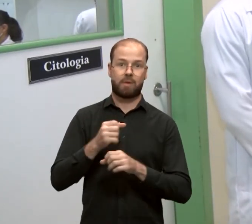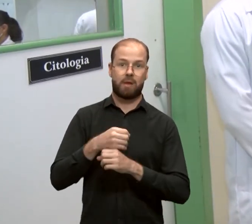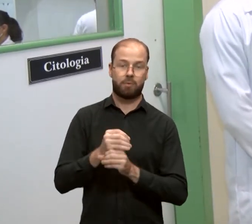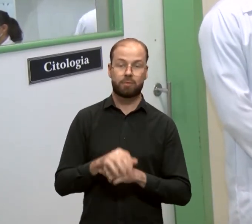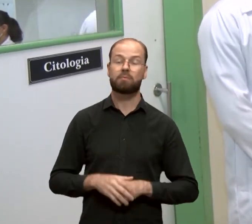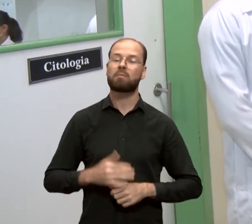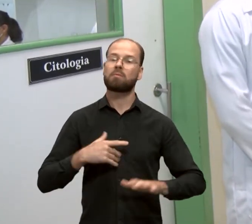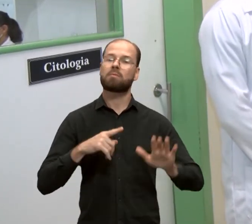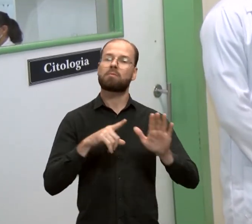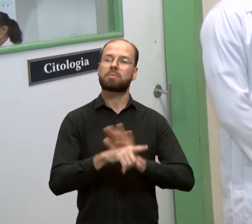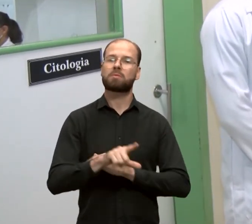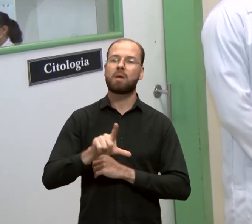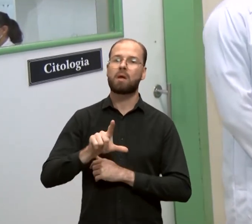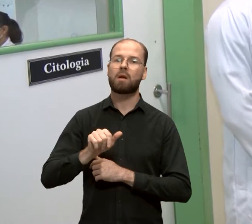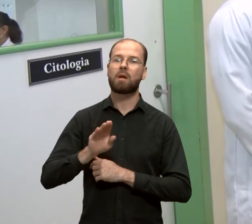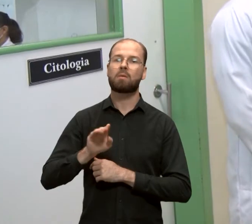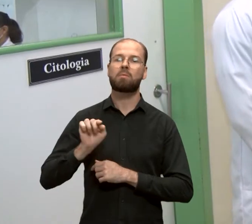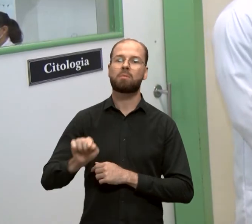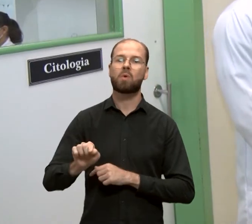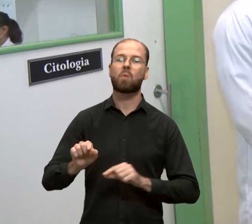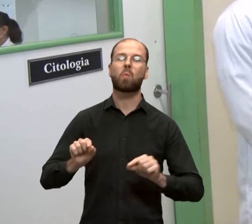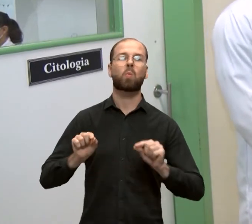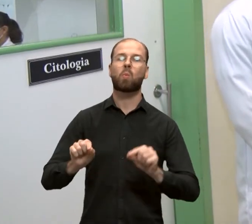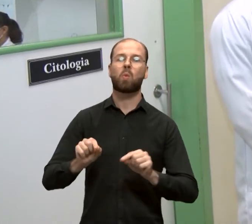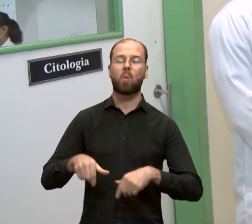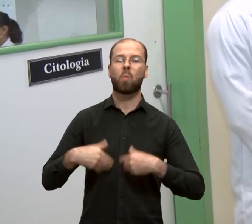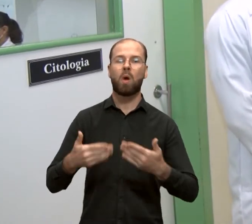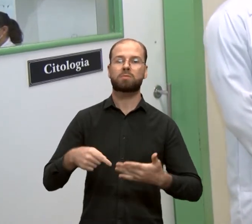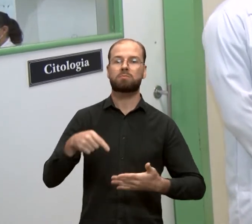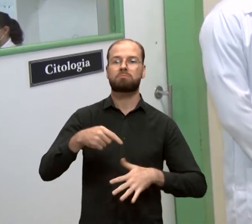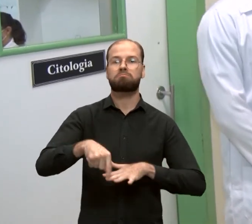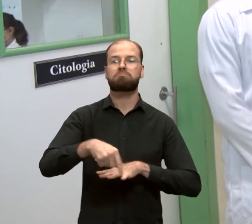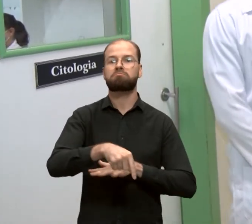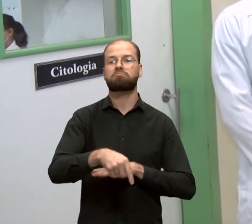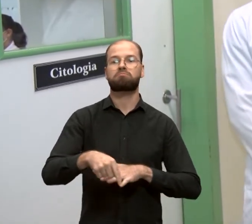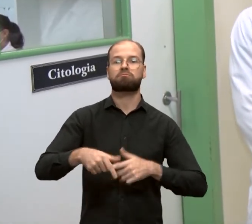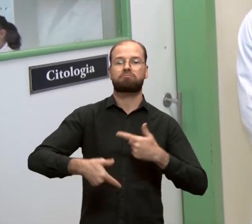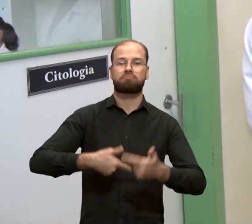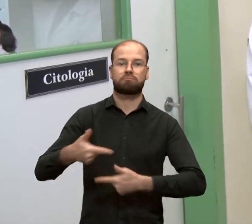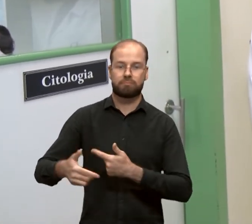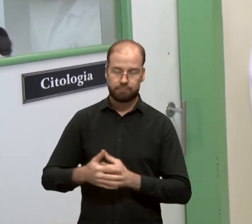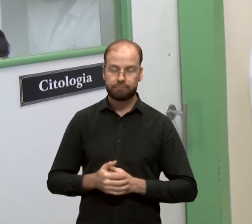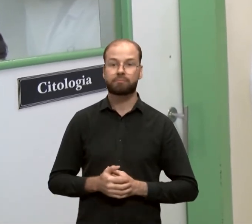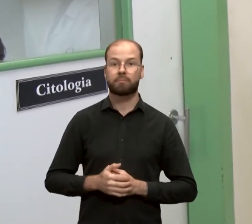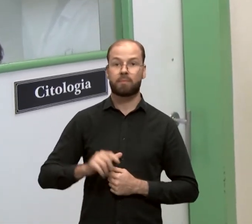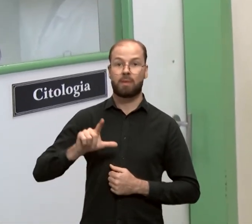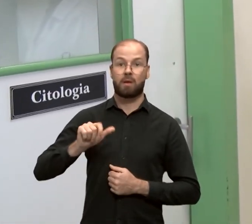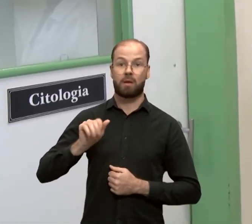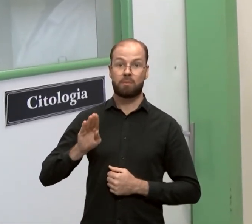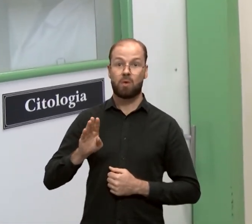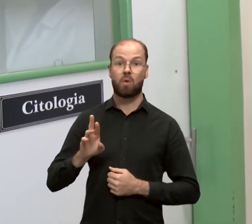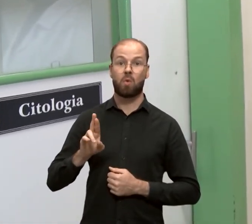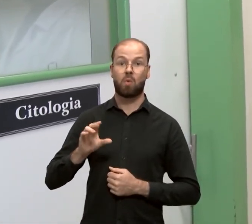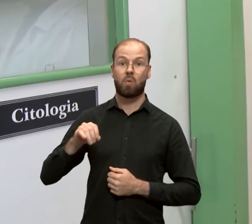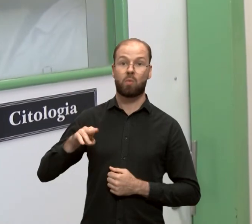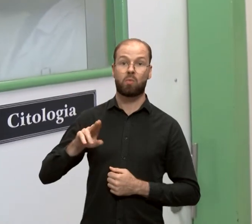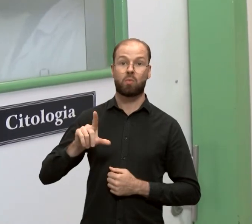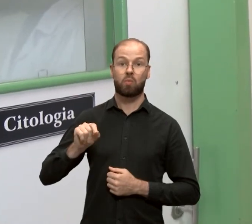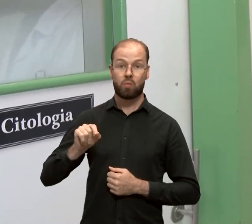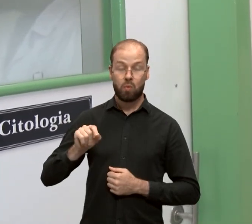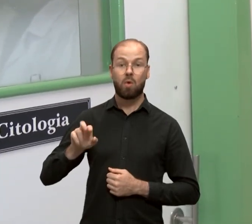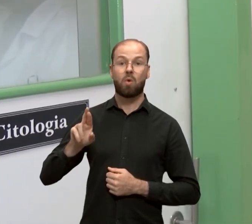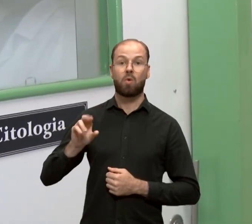o laboratório e quais as atividades desenvolvidas aqui? O Laboratório Rômulo Rocha ele é um projeto